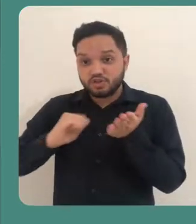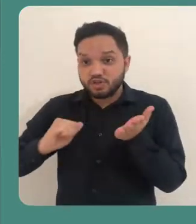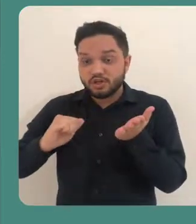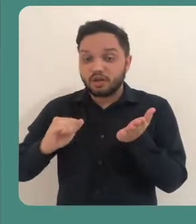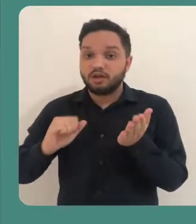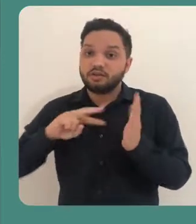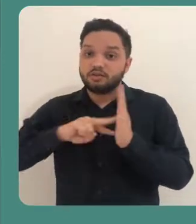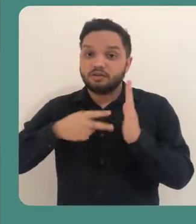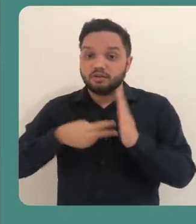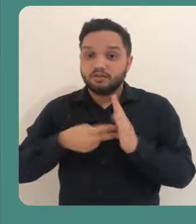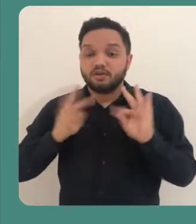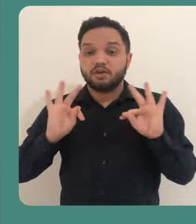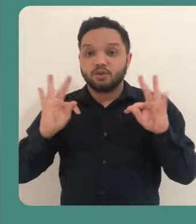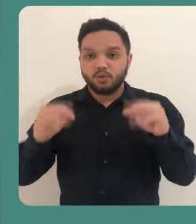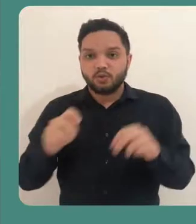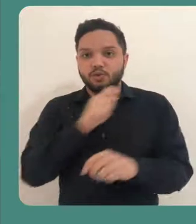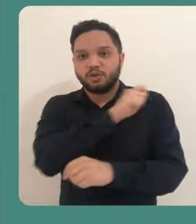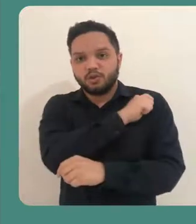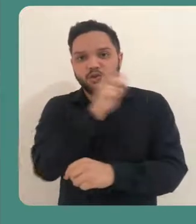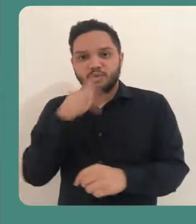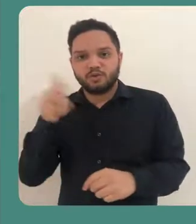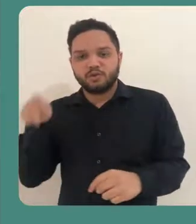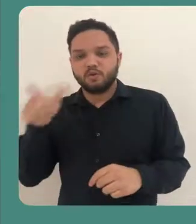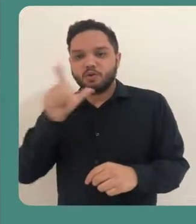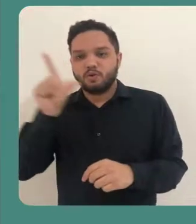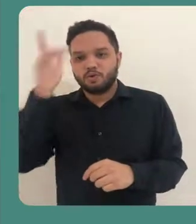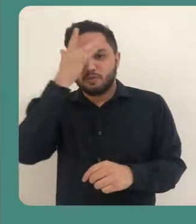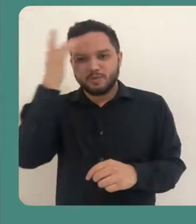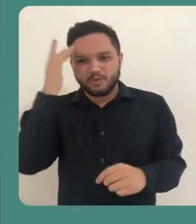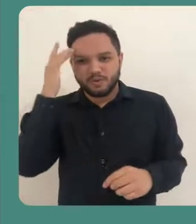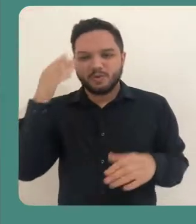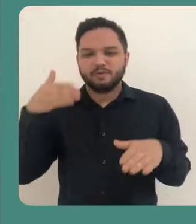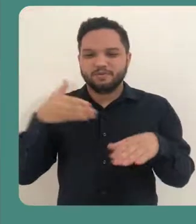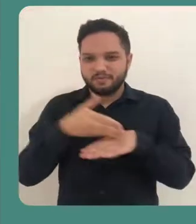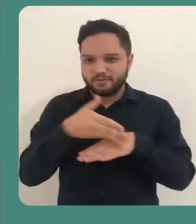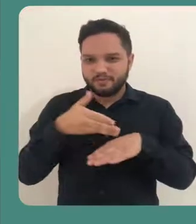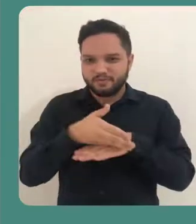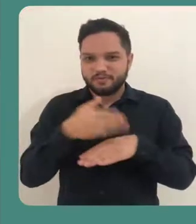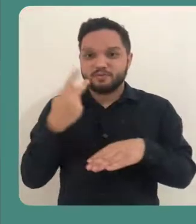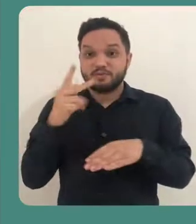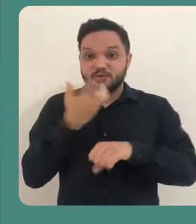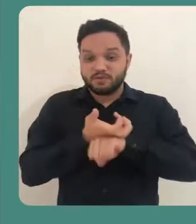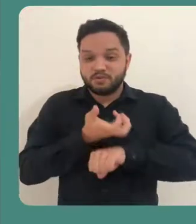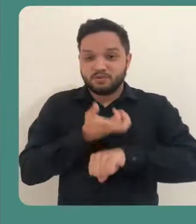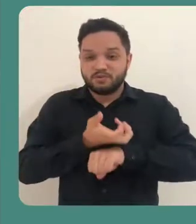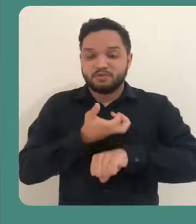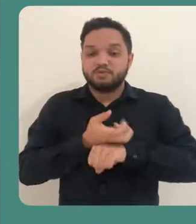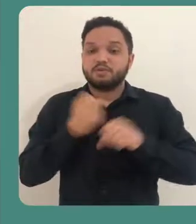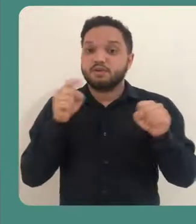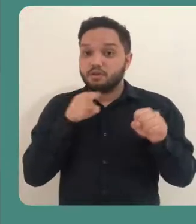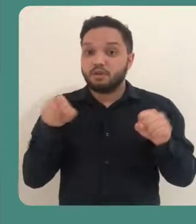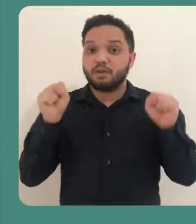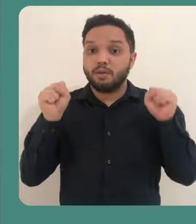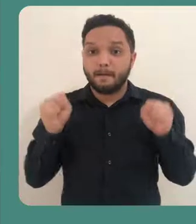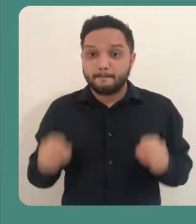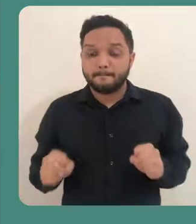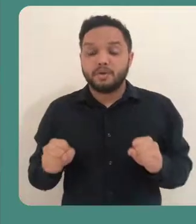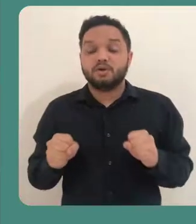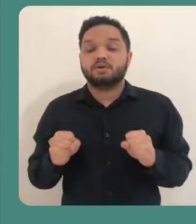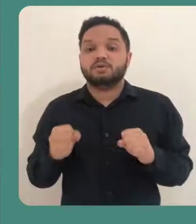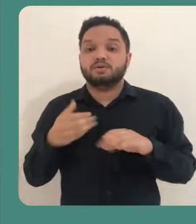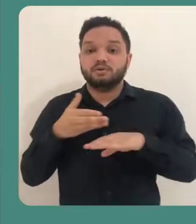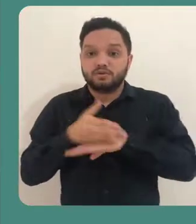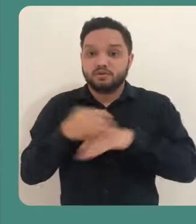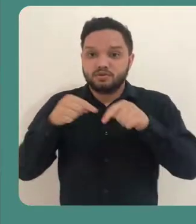e demais usuários do seu espaço o espaço da sua disciplina eles podem acessar a sala de conferência a